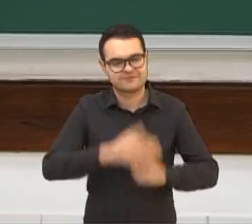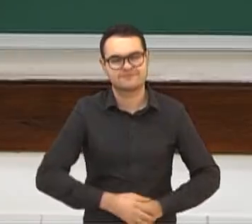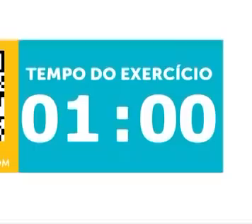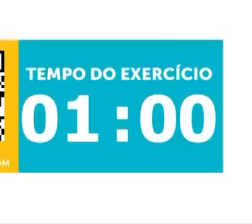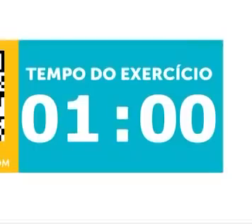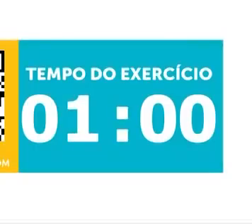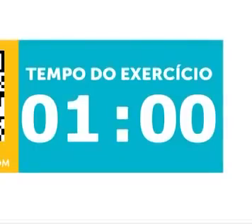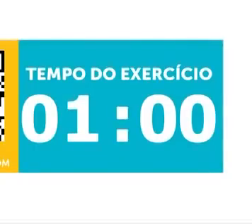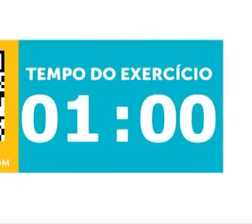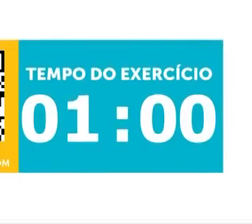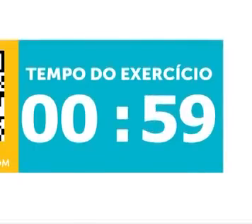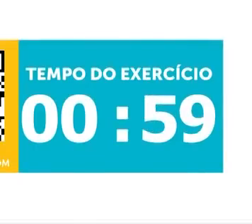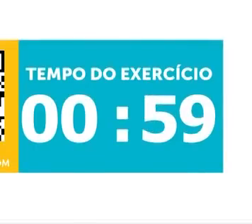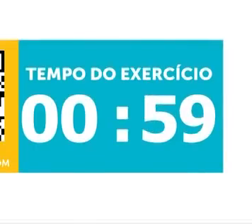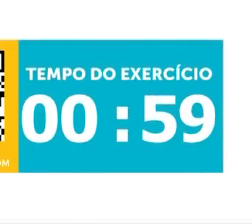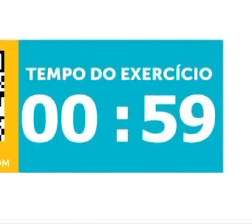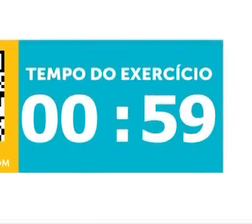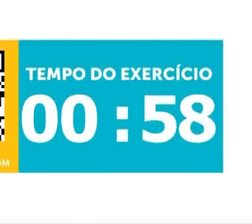vocês.